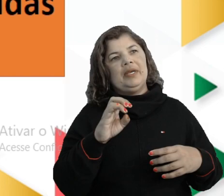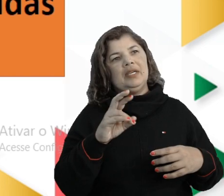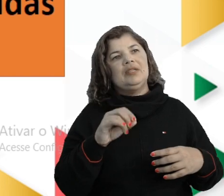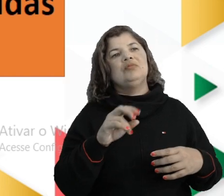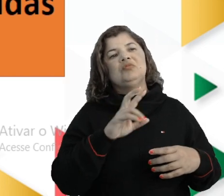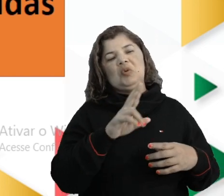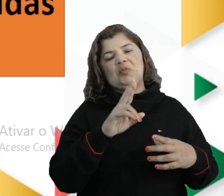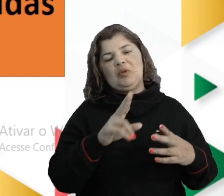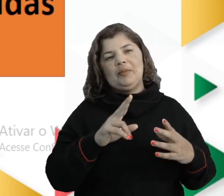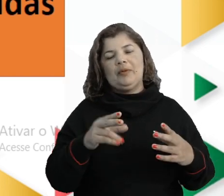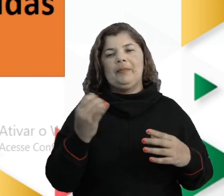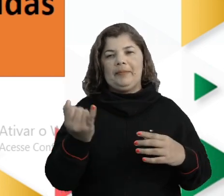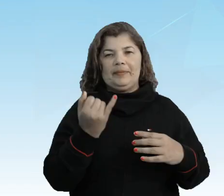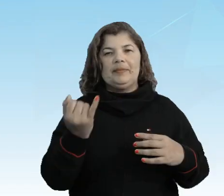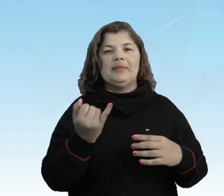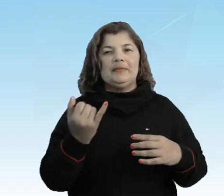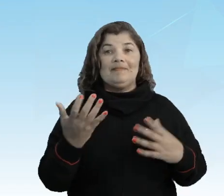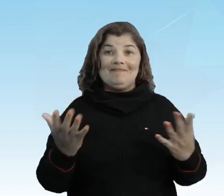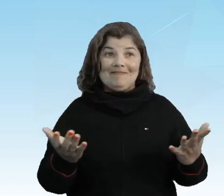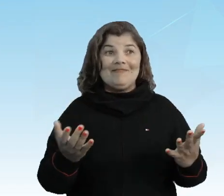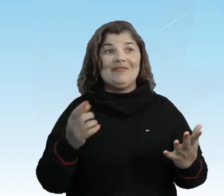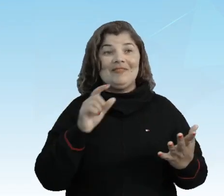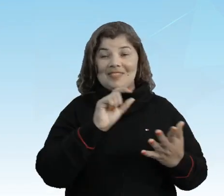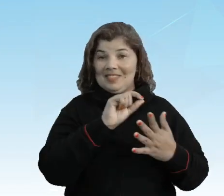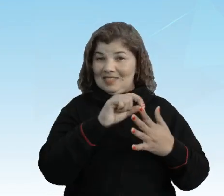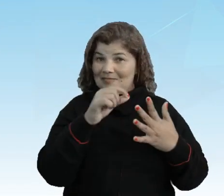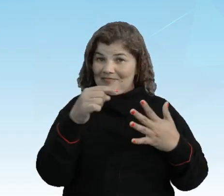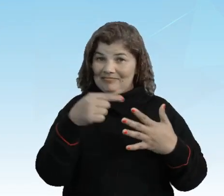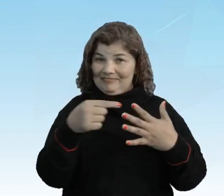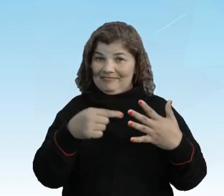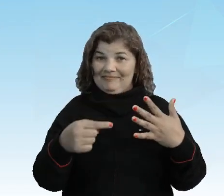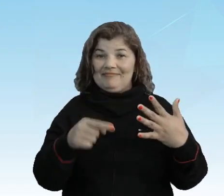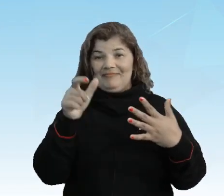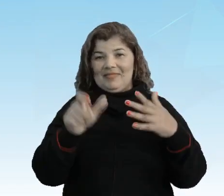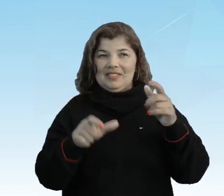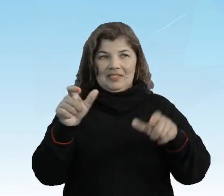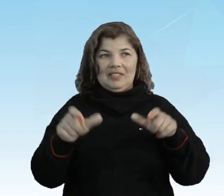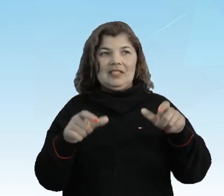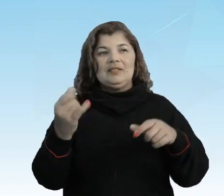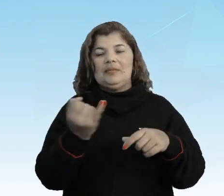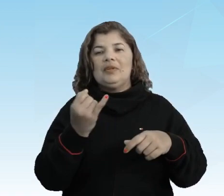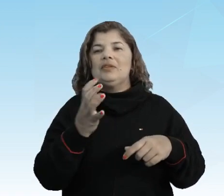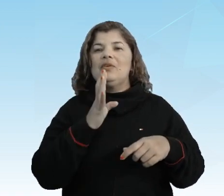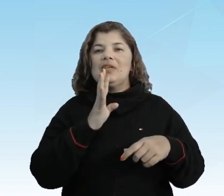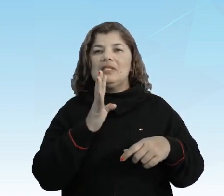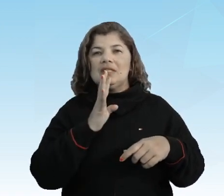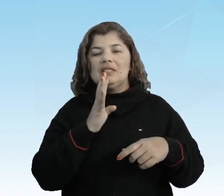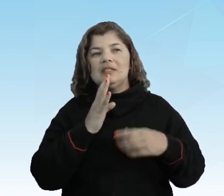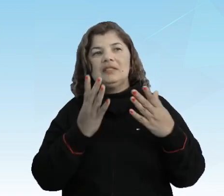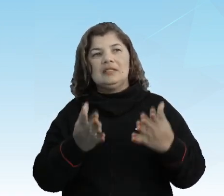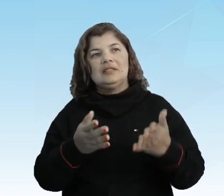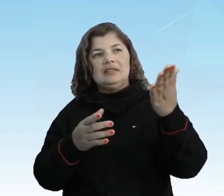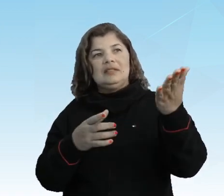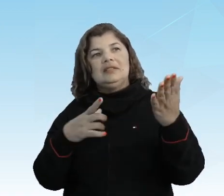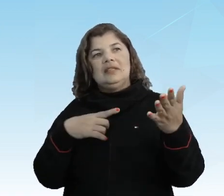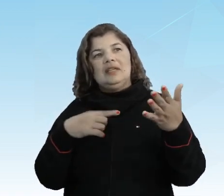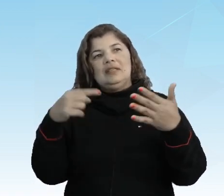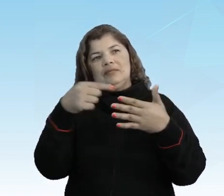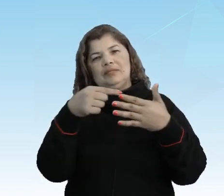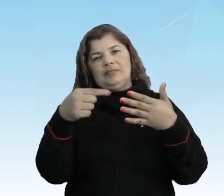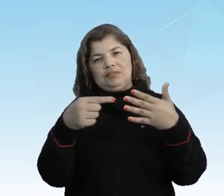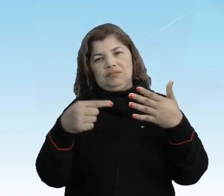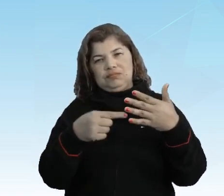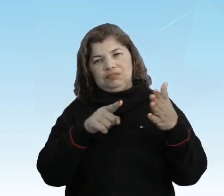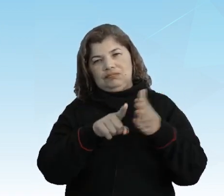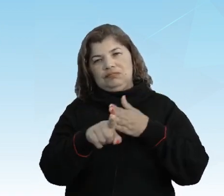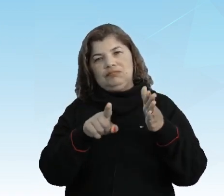Grandes nomes, né? Aí veja só que tantos personagens da história que precisamos conhecer. E aqui eu trago algumas questões